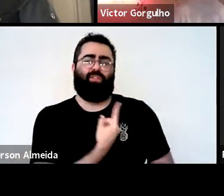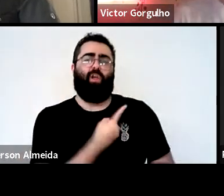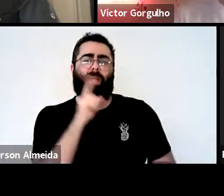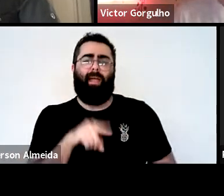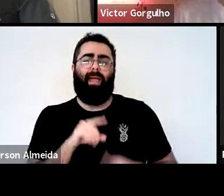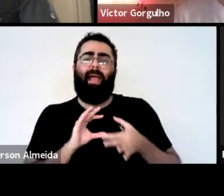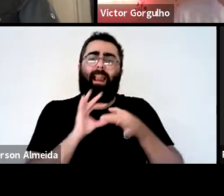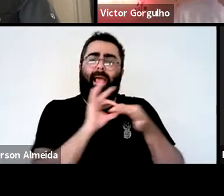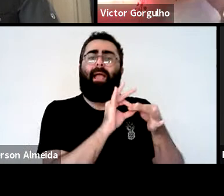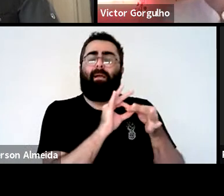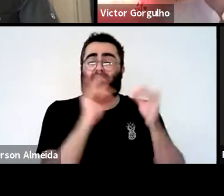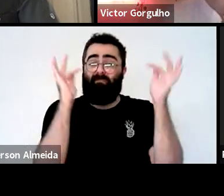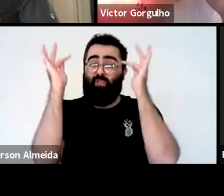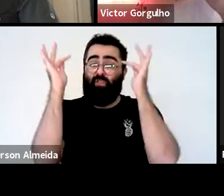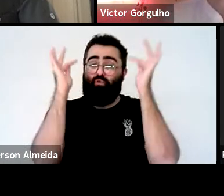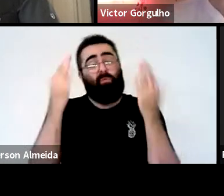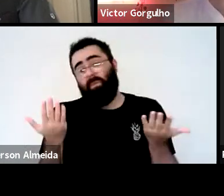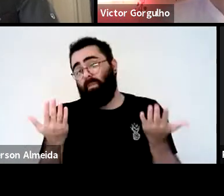esteja um pouco mais livre